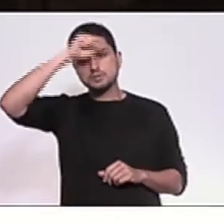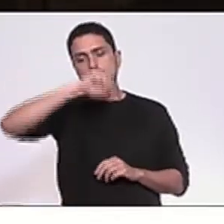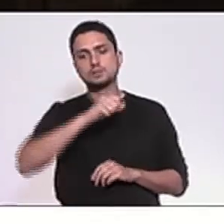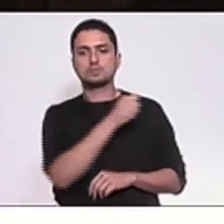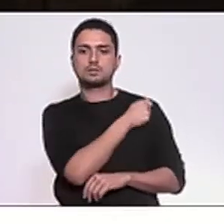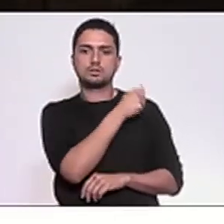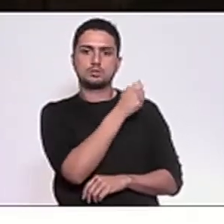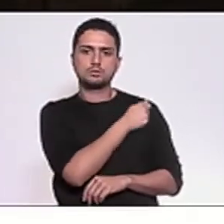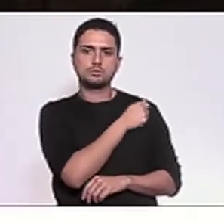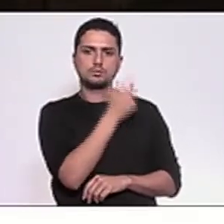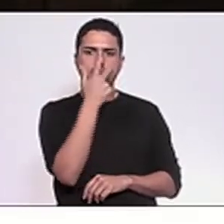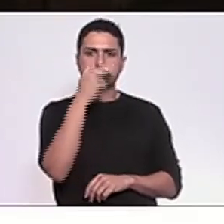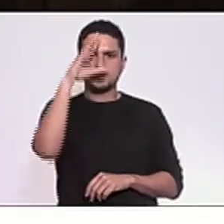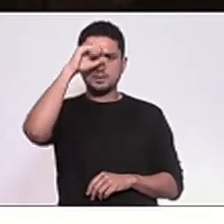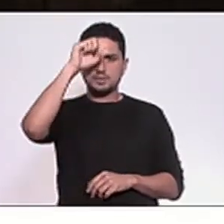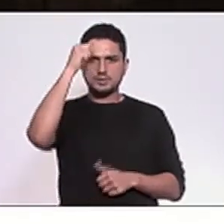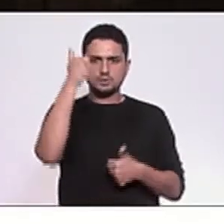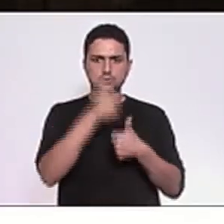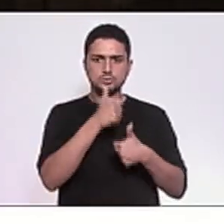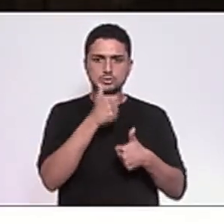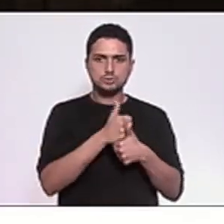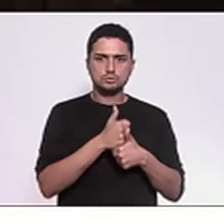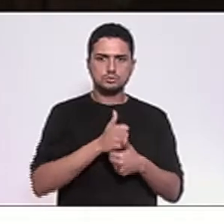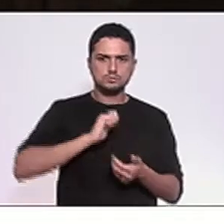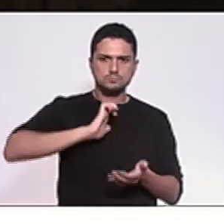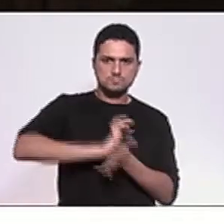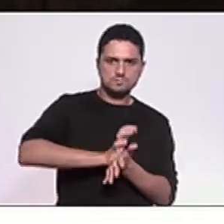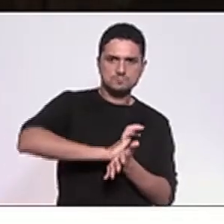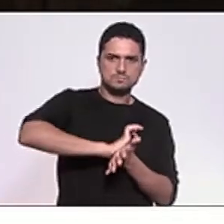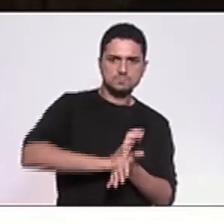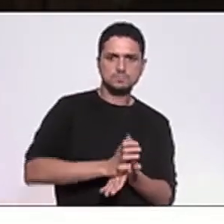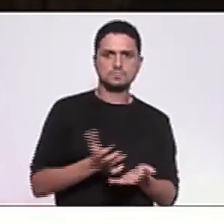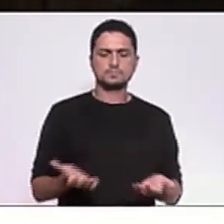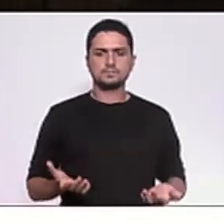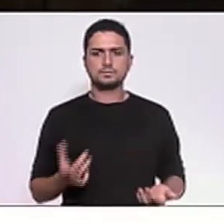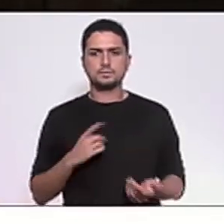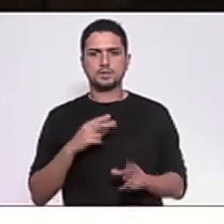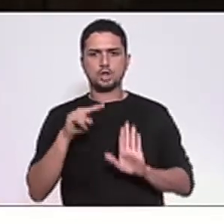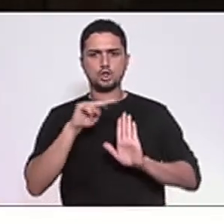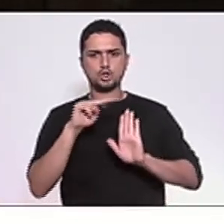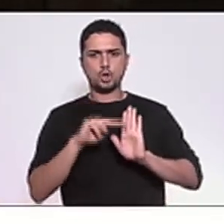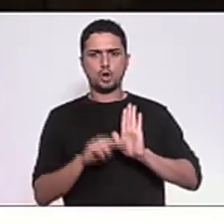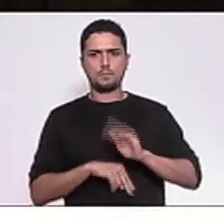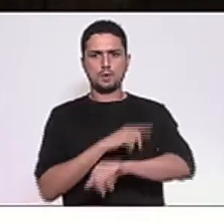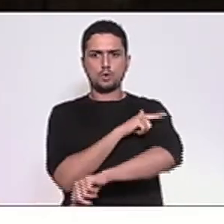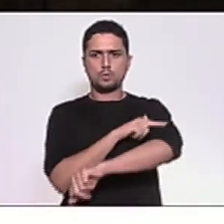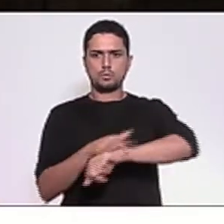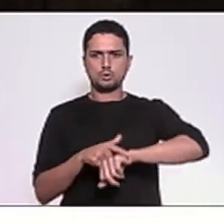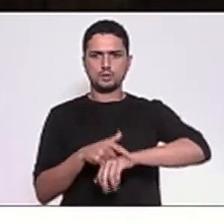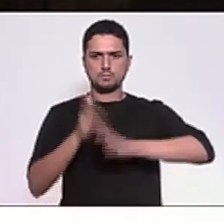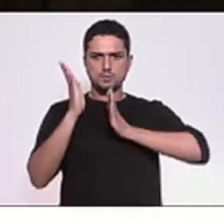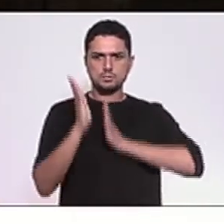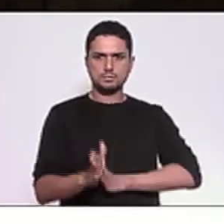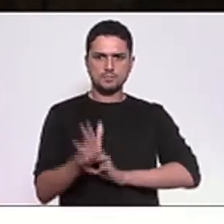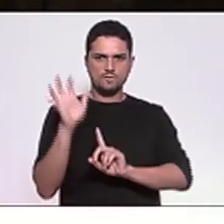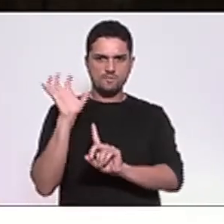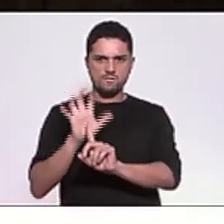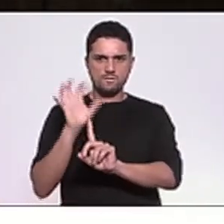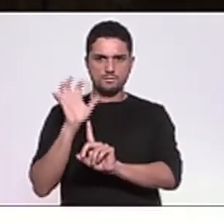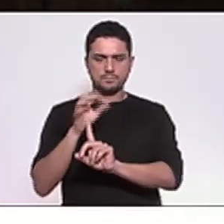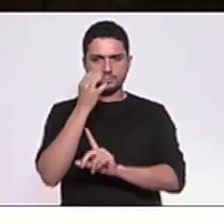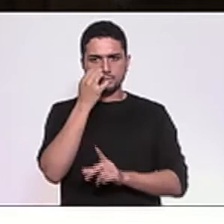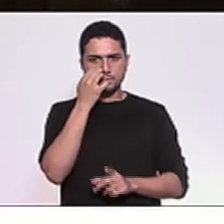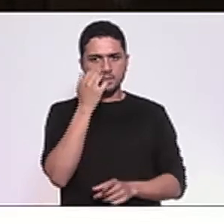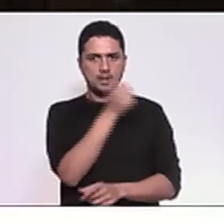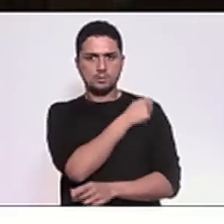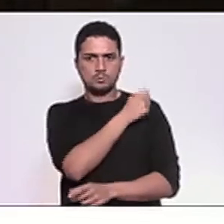substituído pela repressão e por normas rígidas de comportamento. Ele é obrigado a vestir o